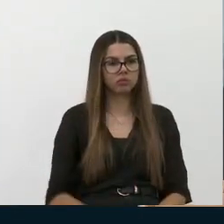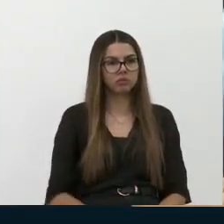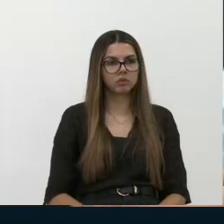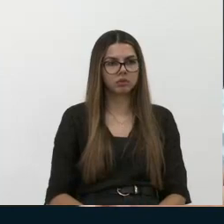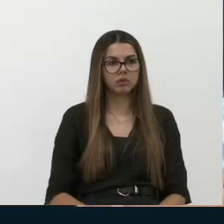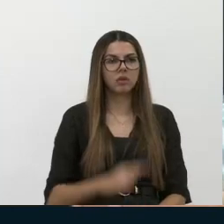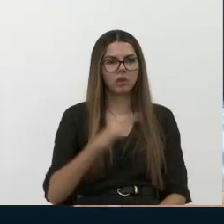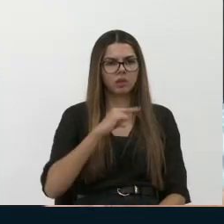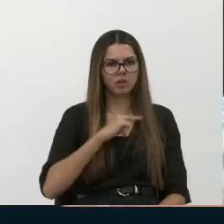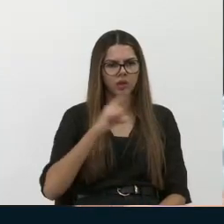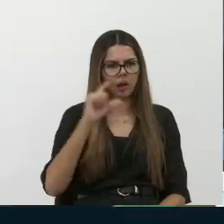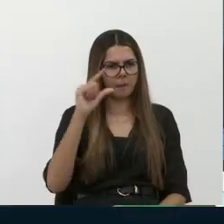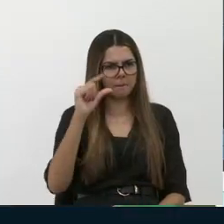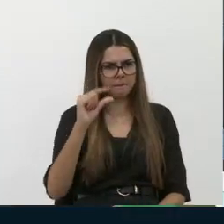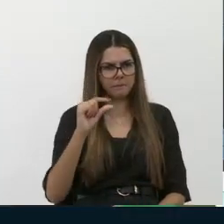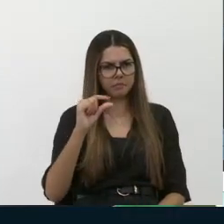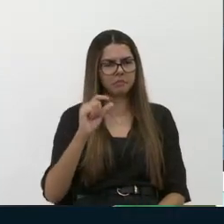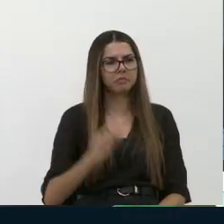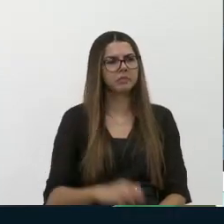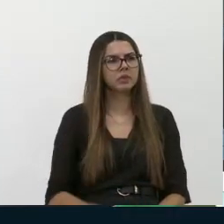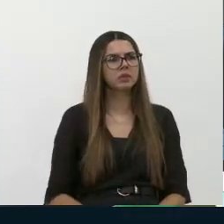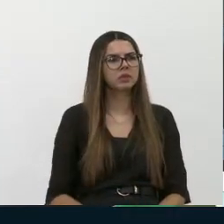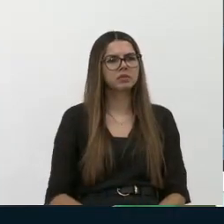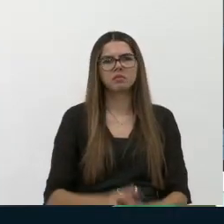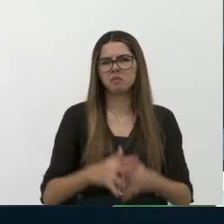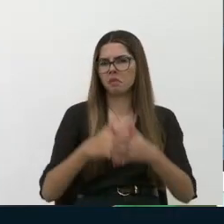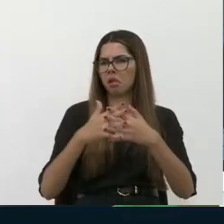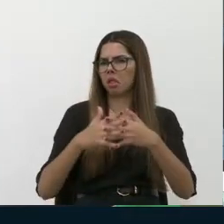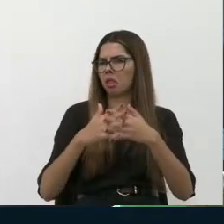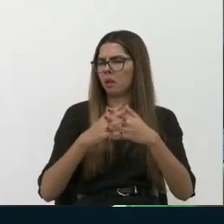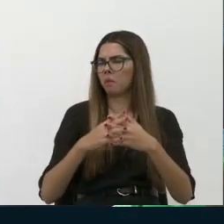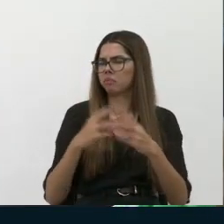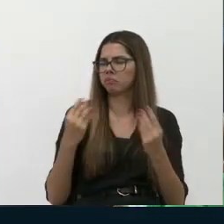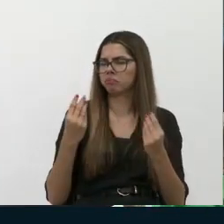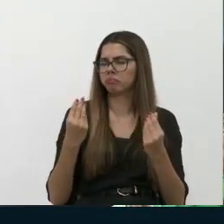a gente garante um minuto para a Vossa Excelência. Não, eu fui atrapalhada várias vezes.